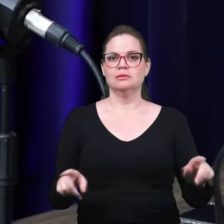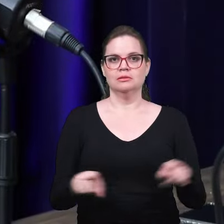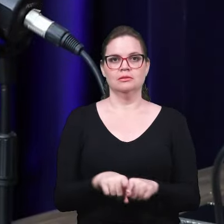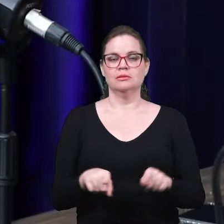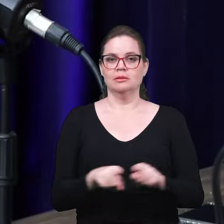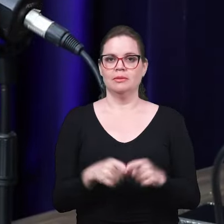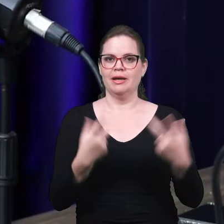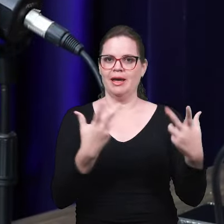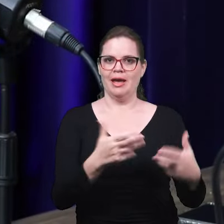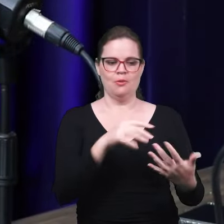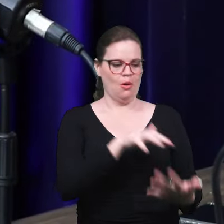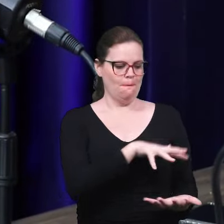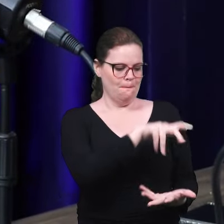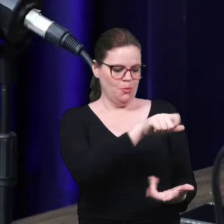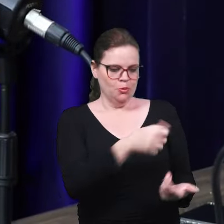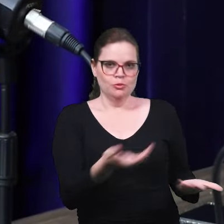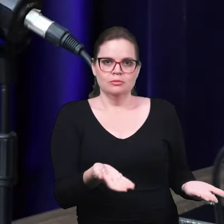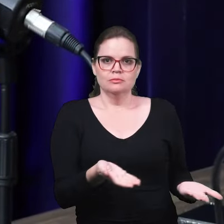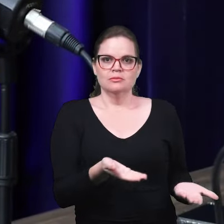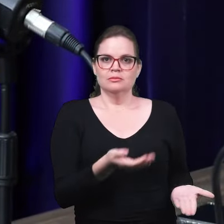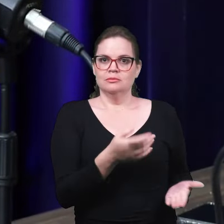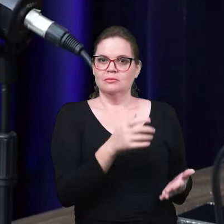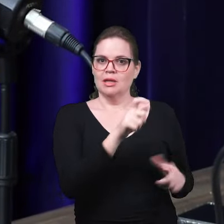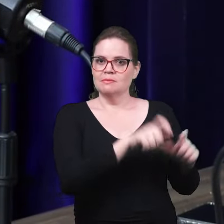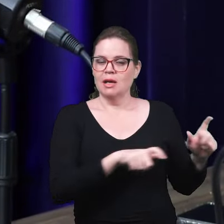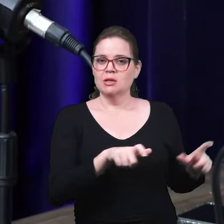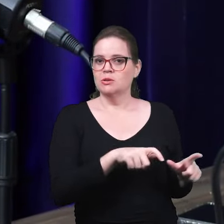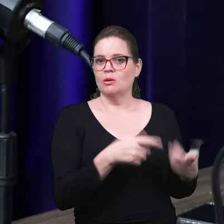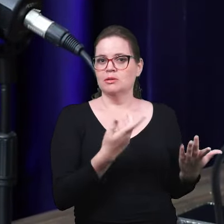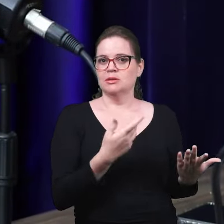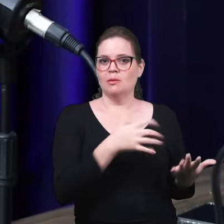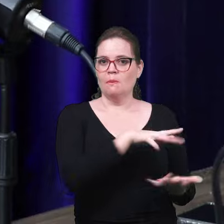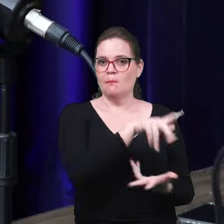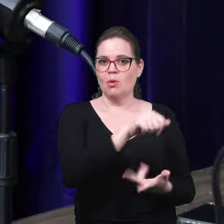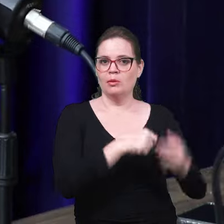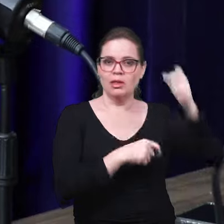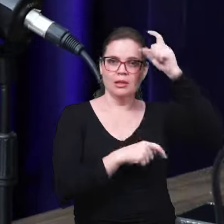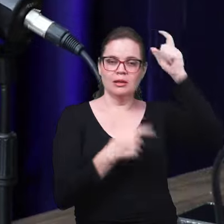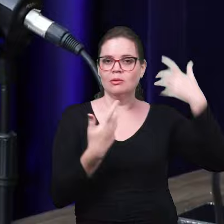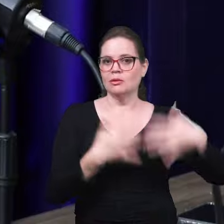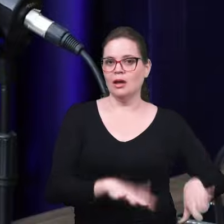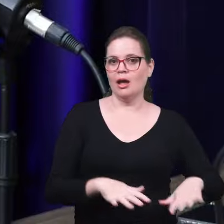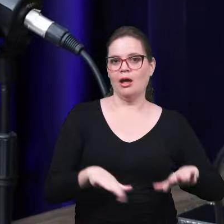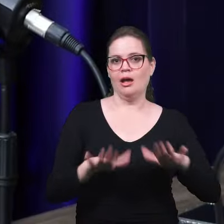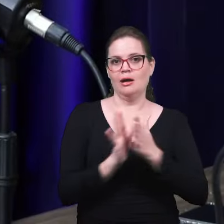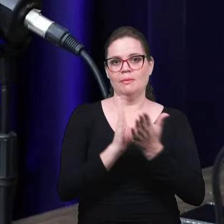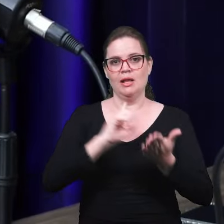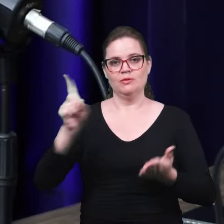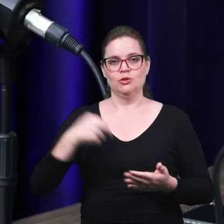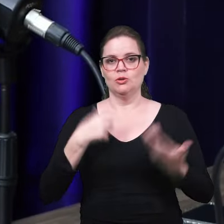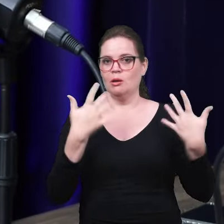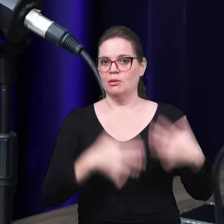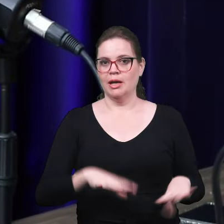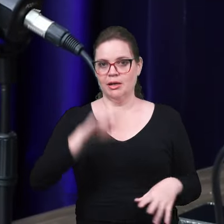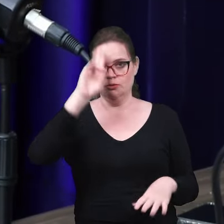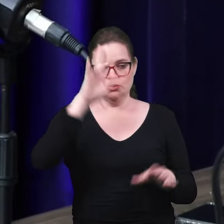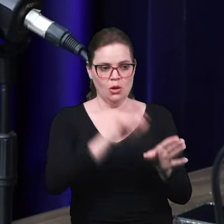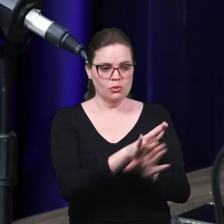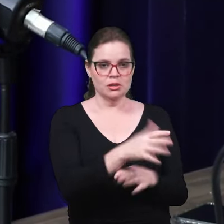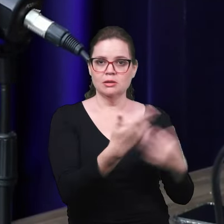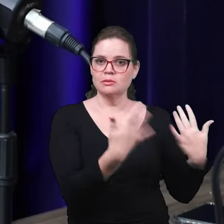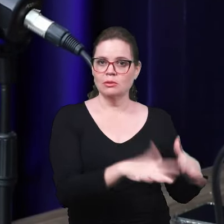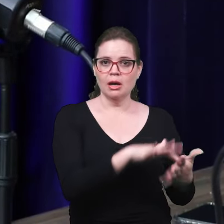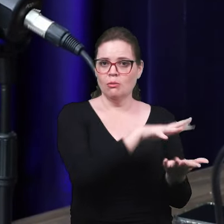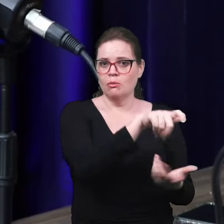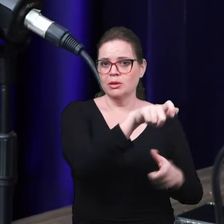do mundo hoje, o mundo que rejeita a palavra de Deus, rejeita o conselho do Senhor.